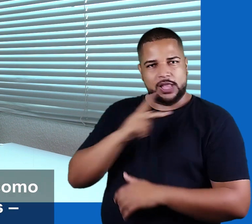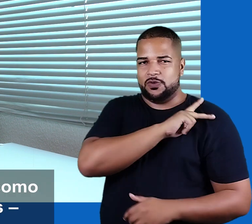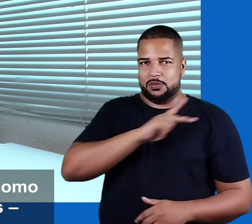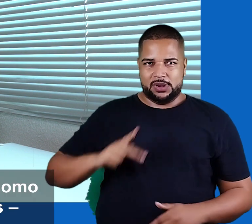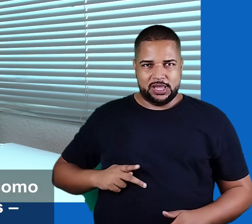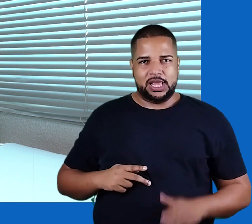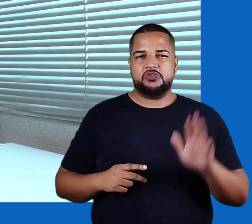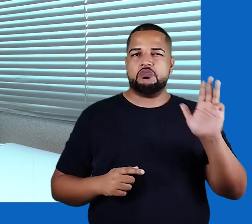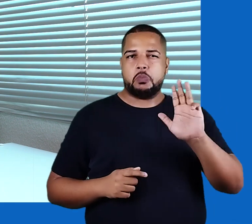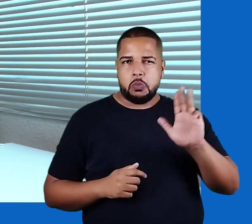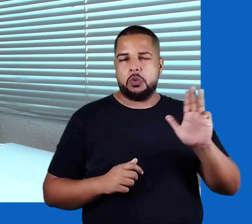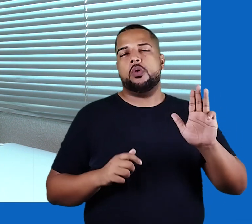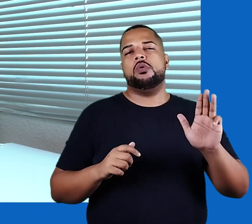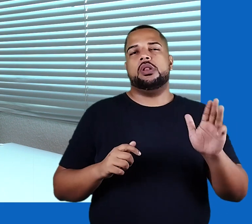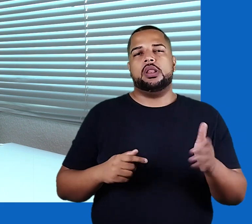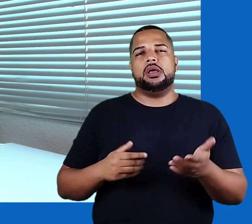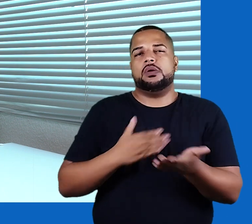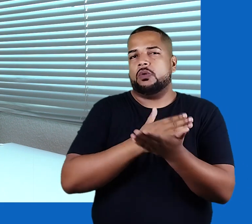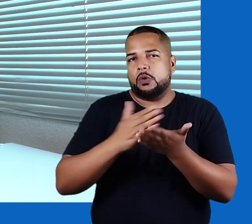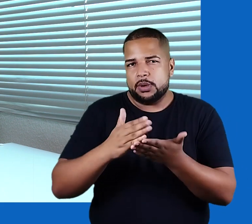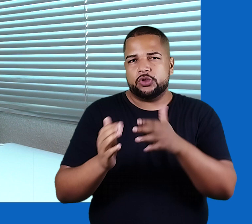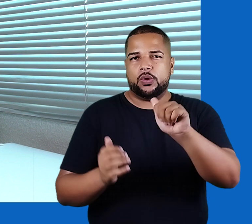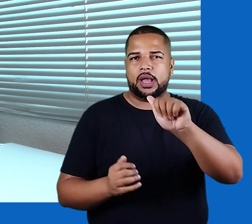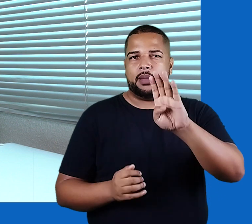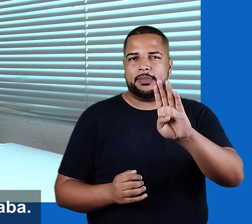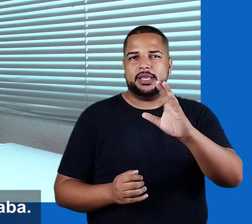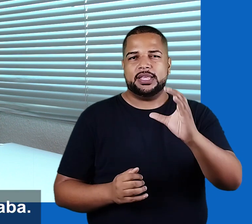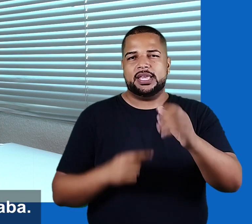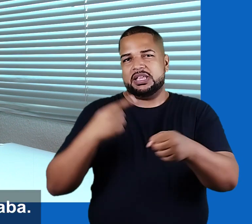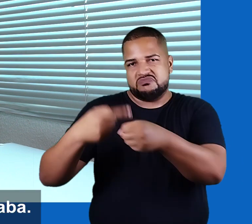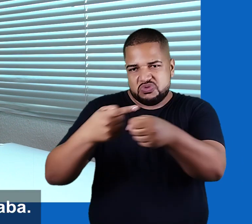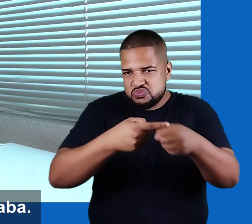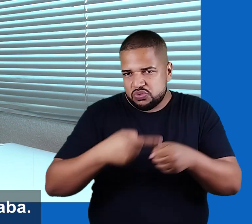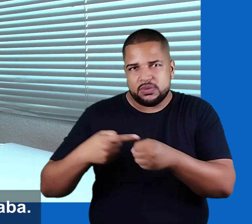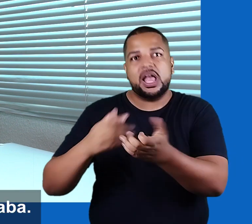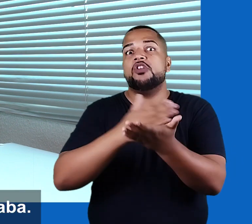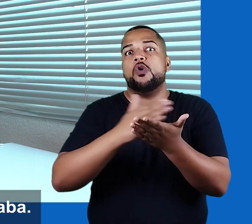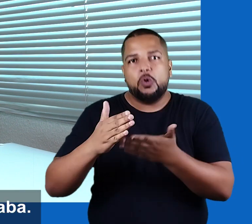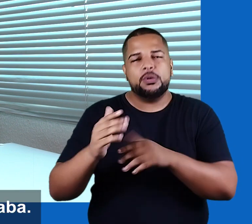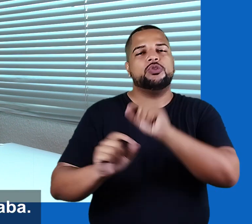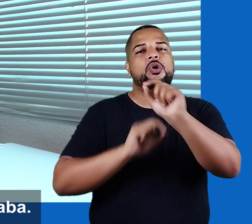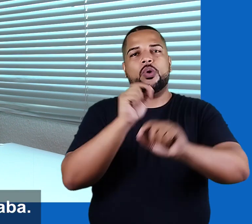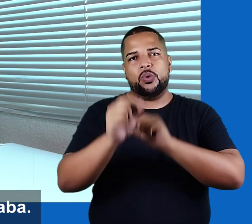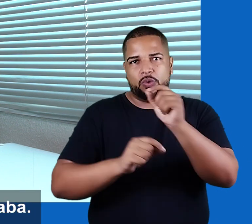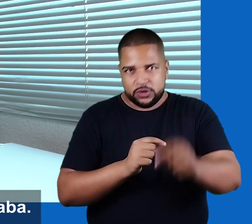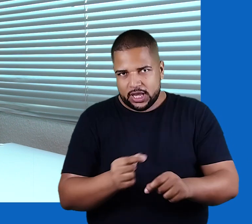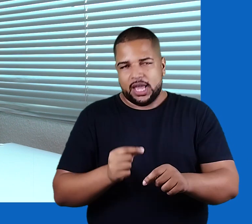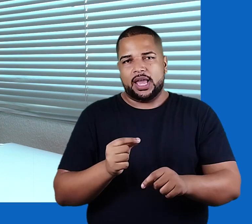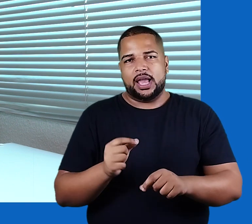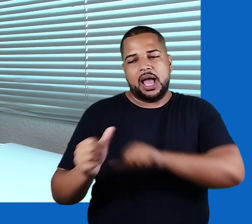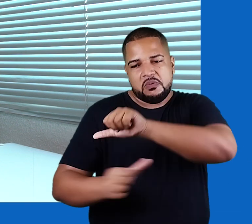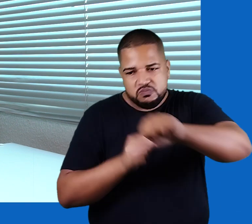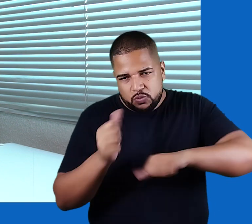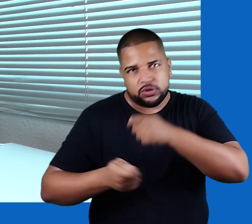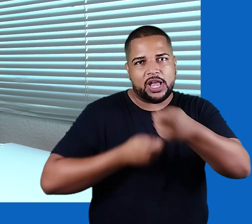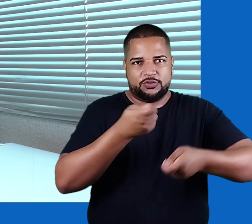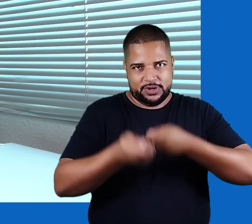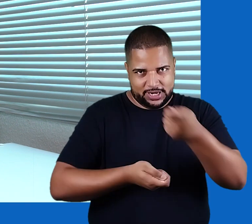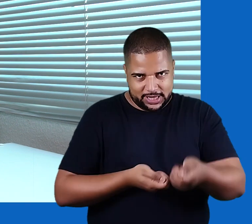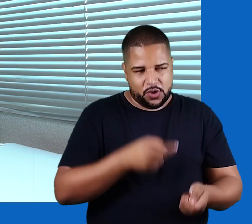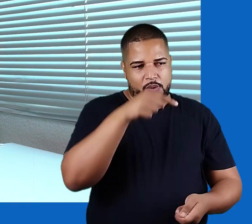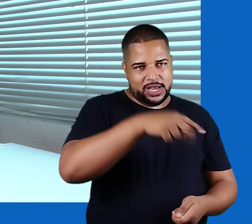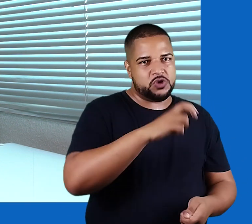Sindicato dos Metalúrgicos, e isso foi se espalhando para o estado inteiro, para o país inteiro. Foi quando nós entramos aqui em Sorocaba,